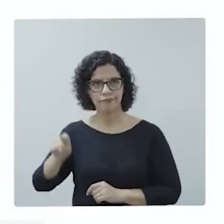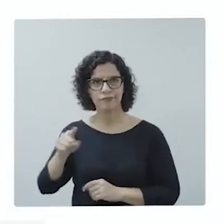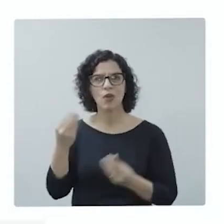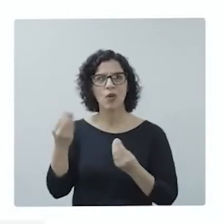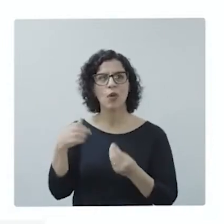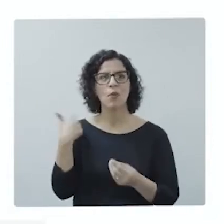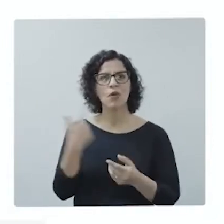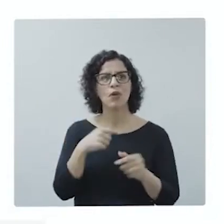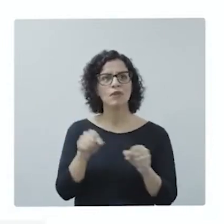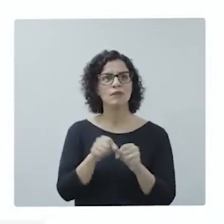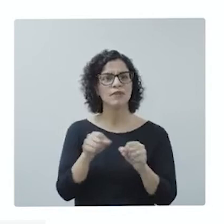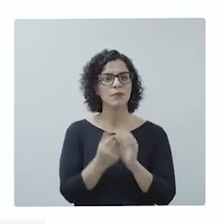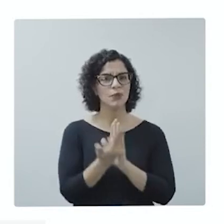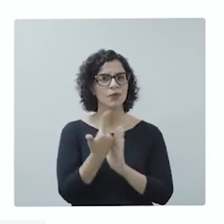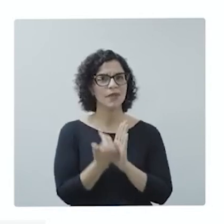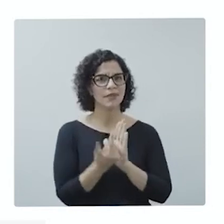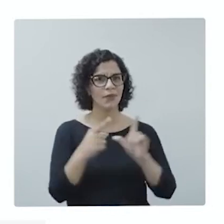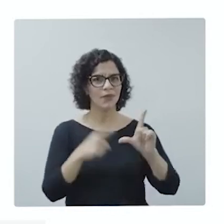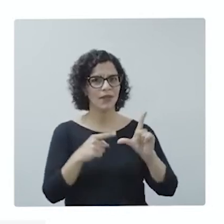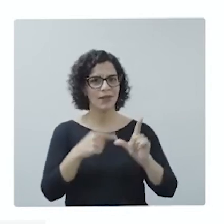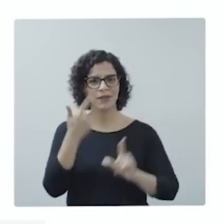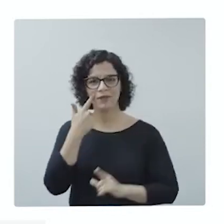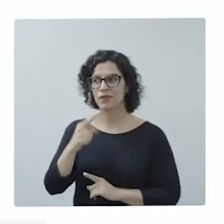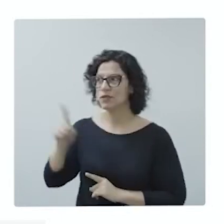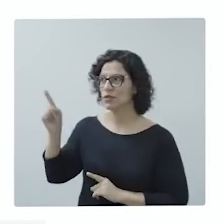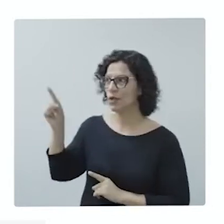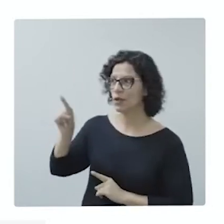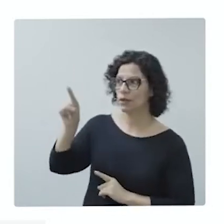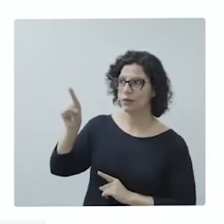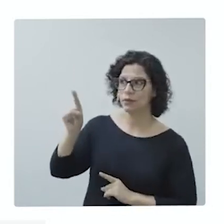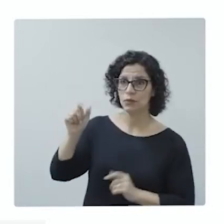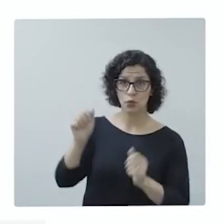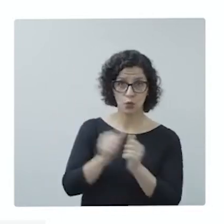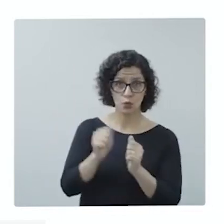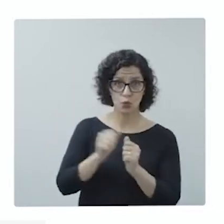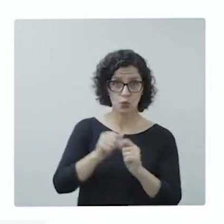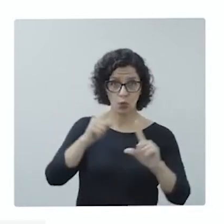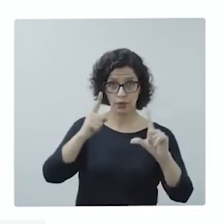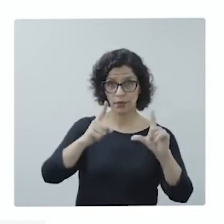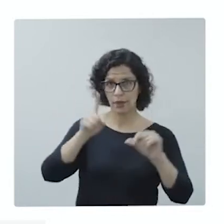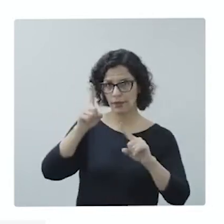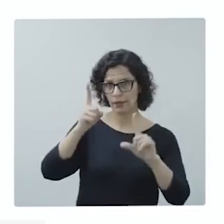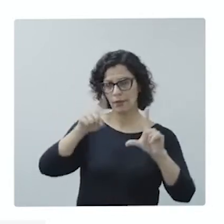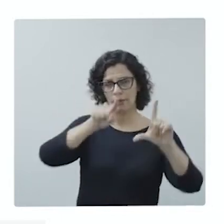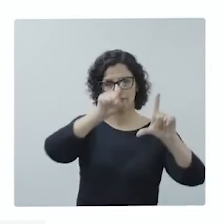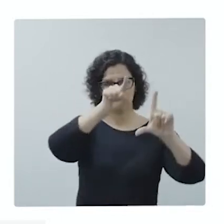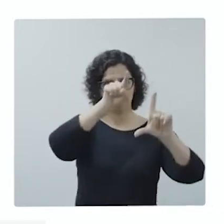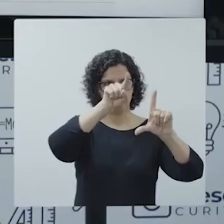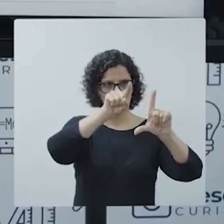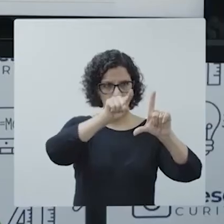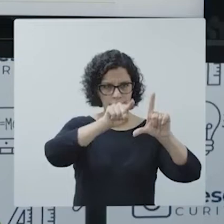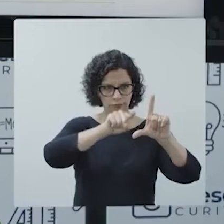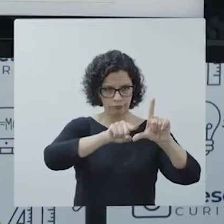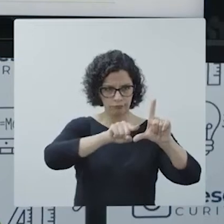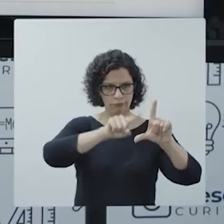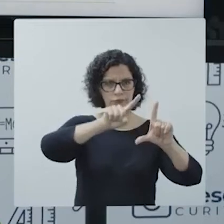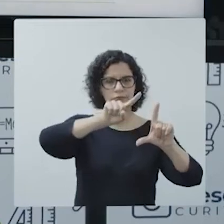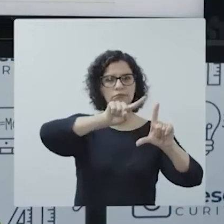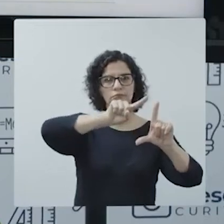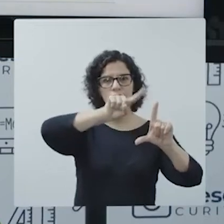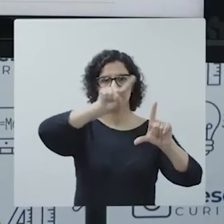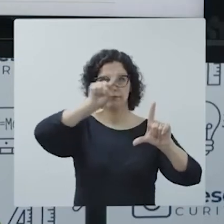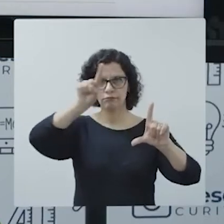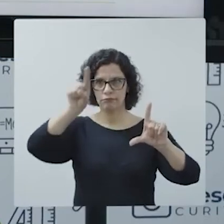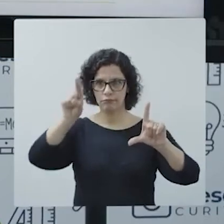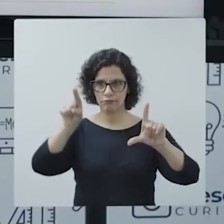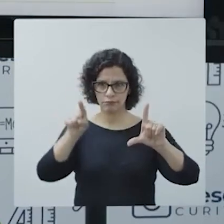como que é o traçado da letrinha. Então olhem lá, passa o seu dedinho aqui na seta azul.